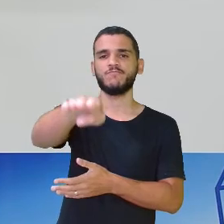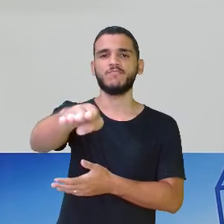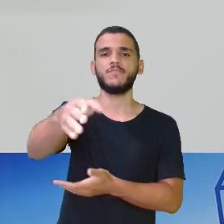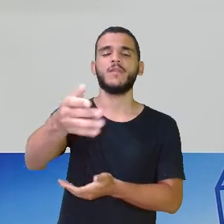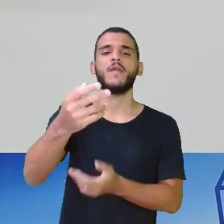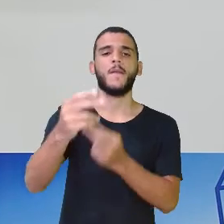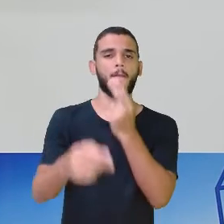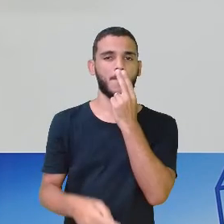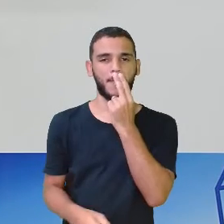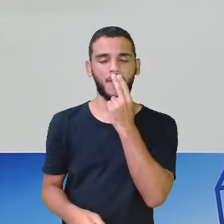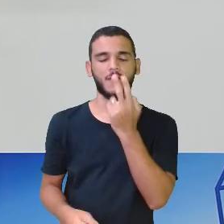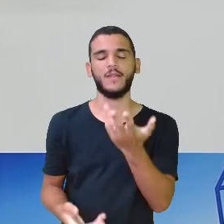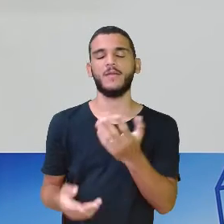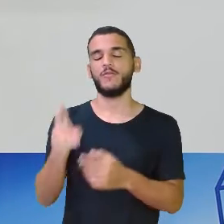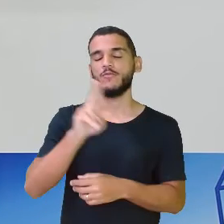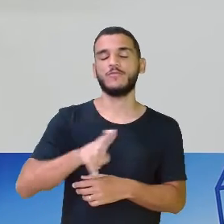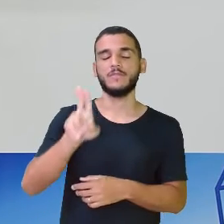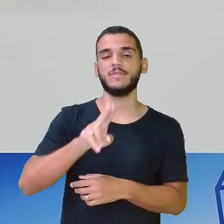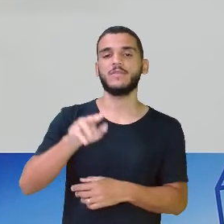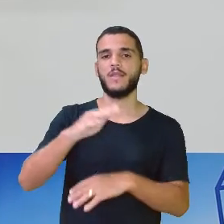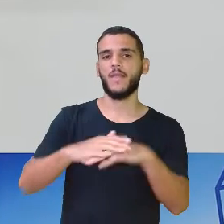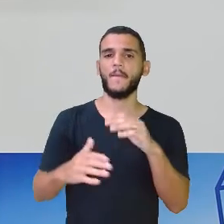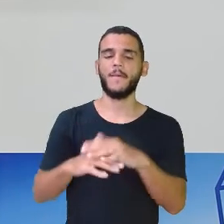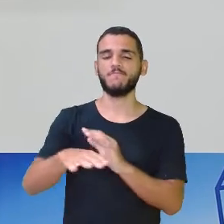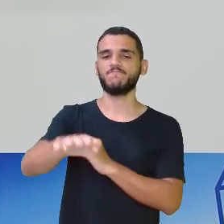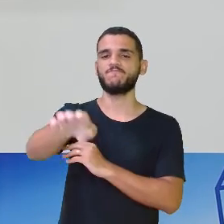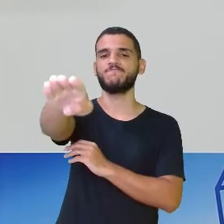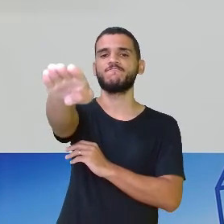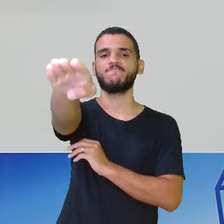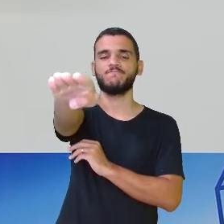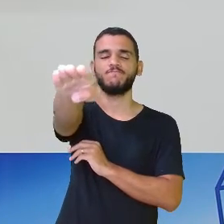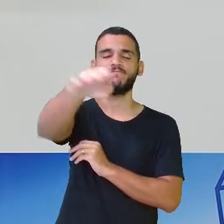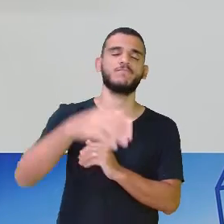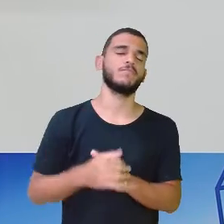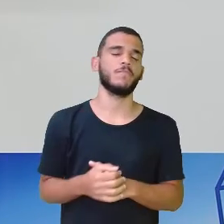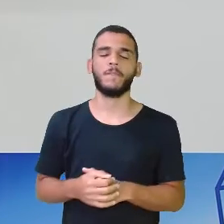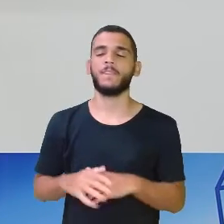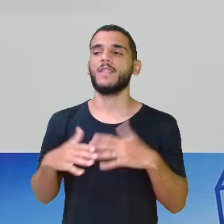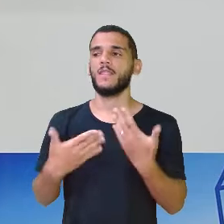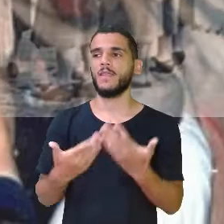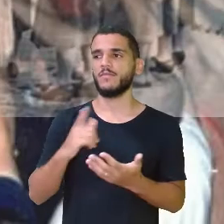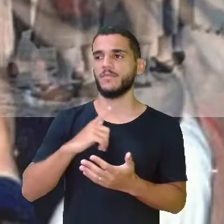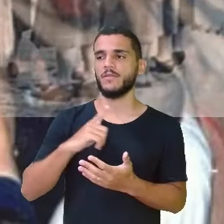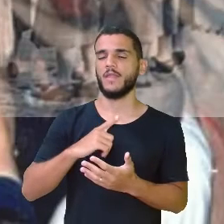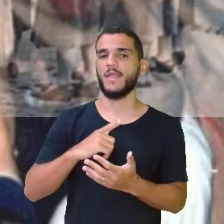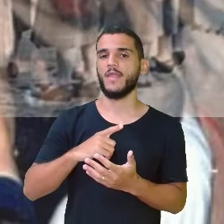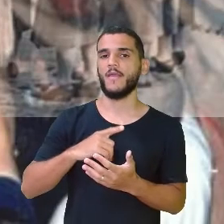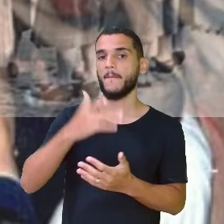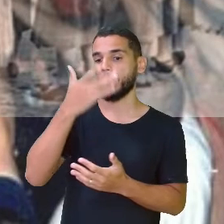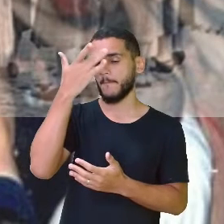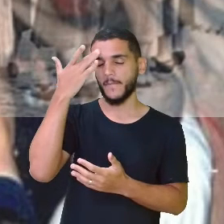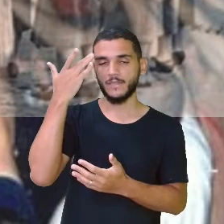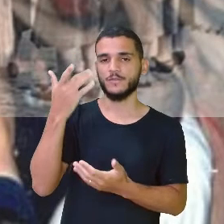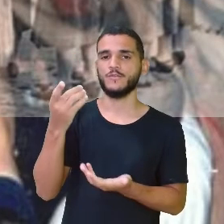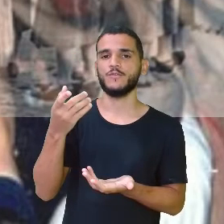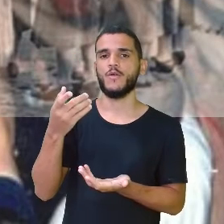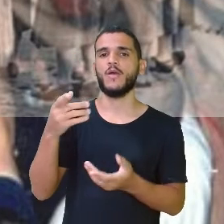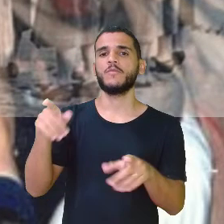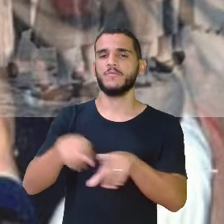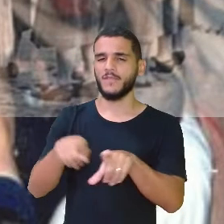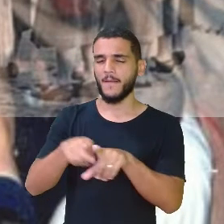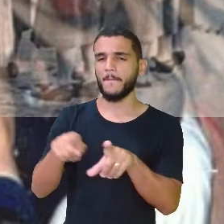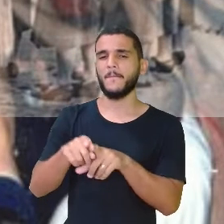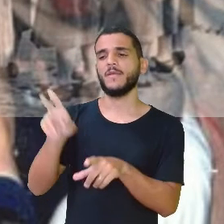mão erguida nesse formato aqui, como a gente vê na imagem. E aqui embaixo, né, grupos de neonazistas, né, fazendo também